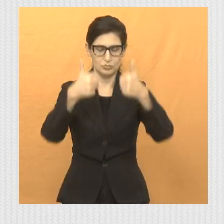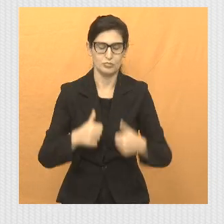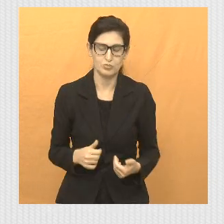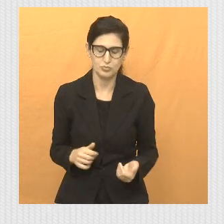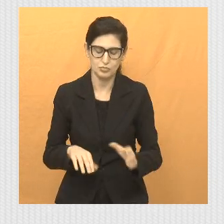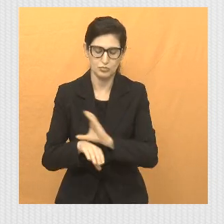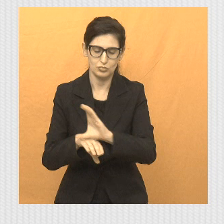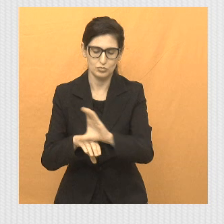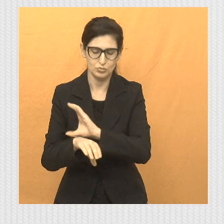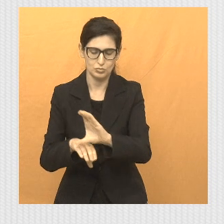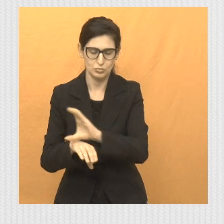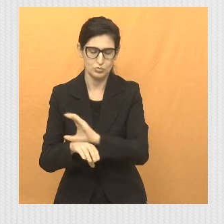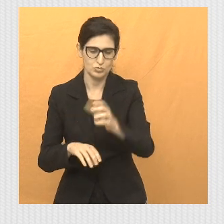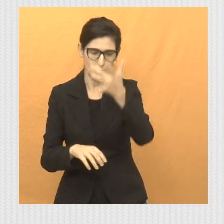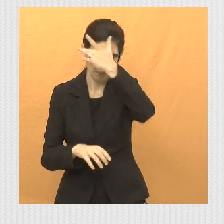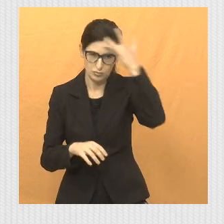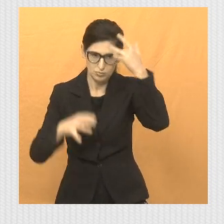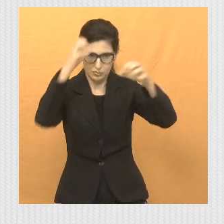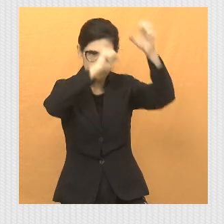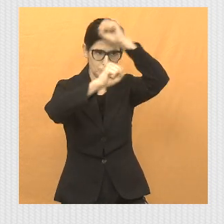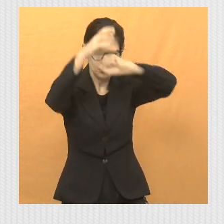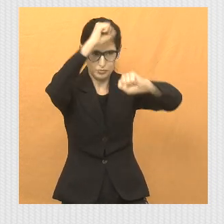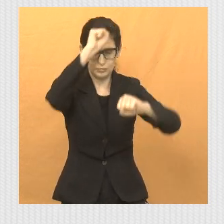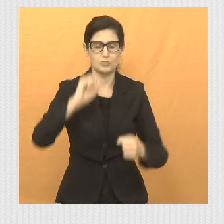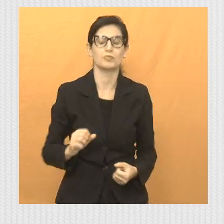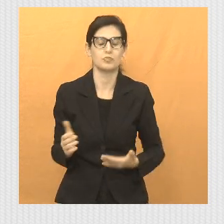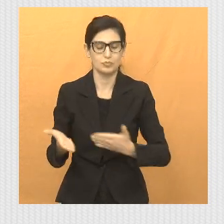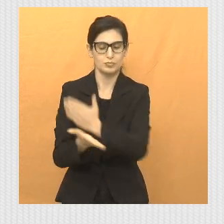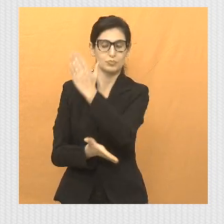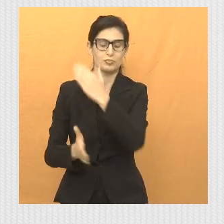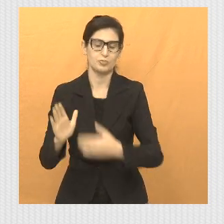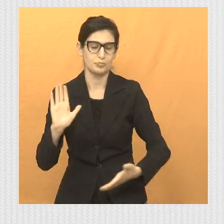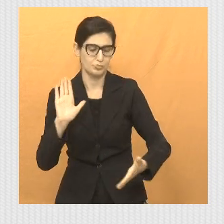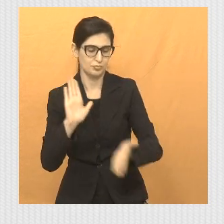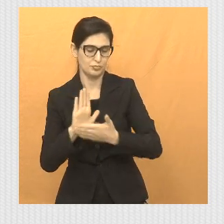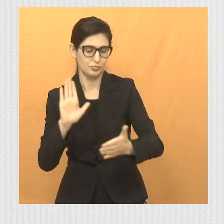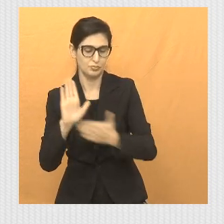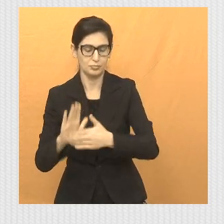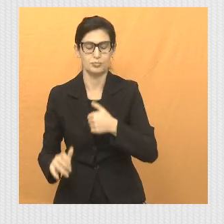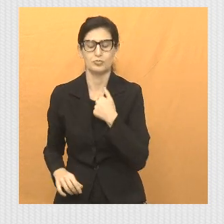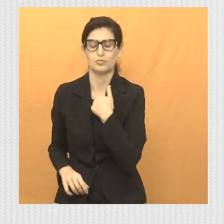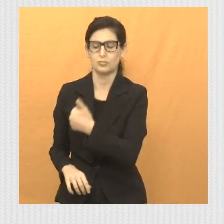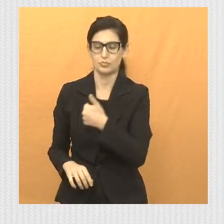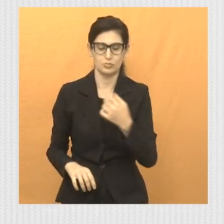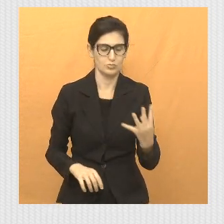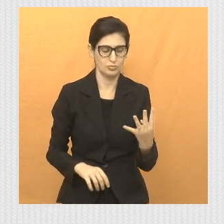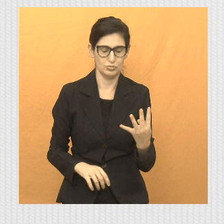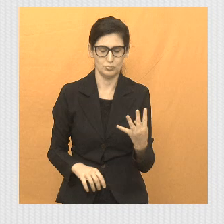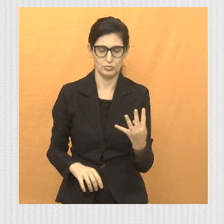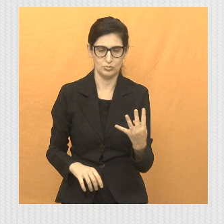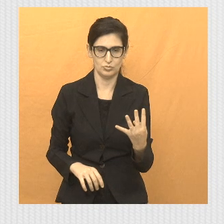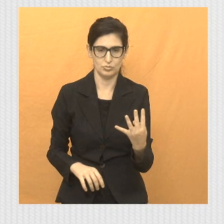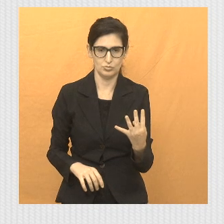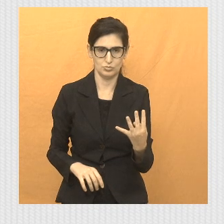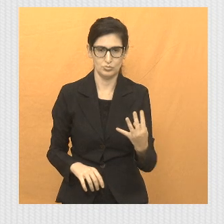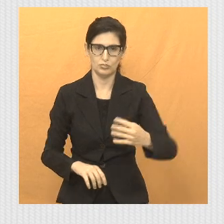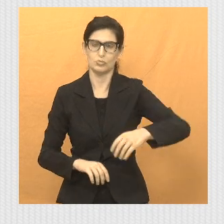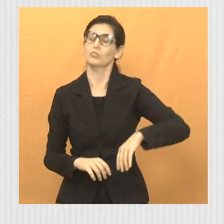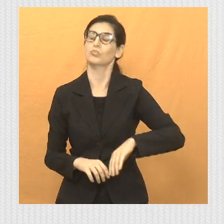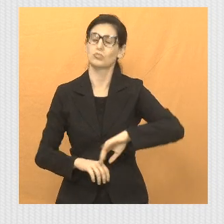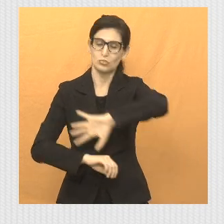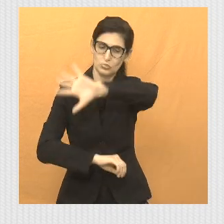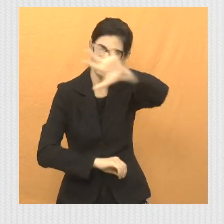propostas aprovadas na conferência, 14 propostas seguiram para etapa